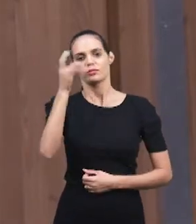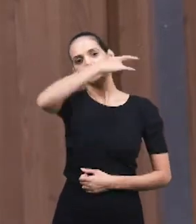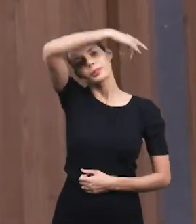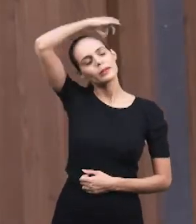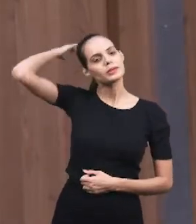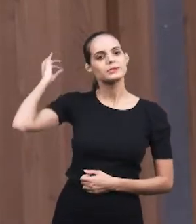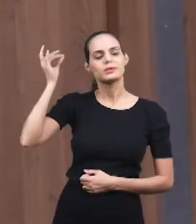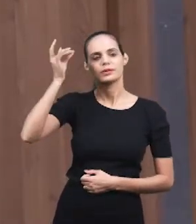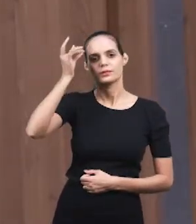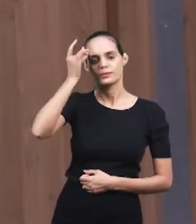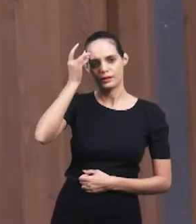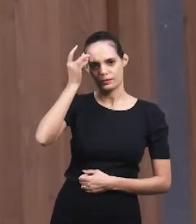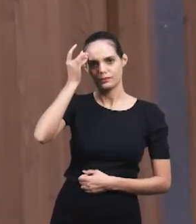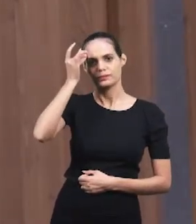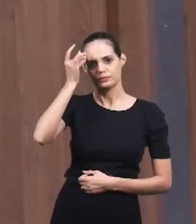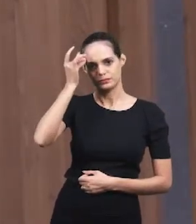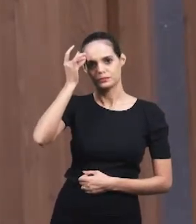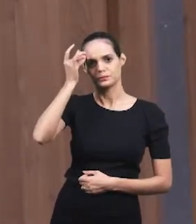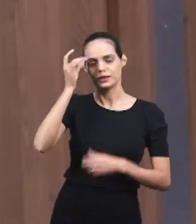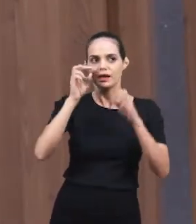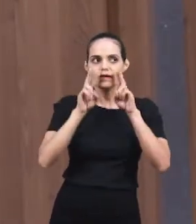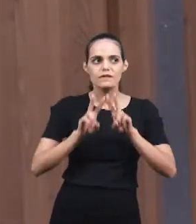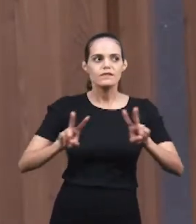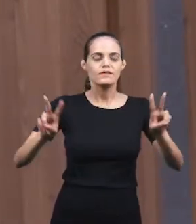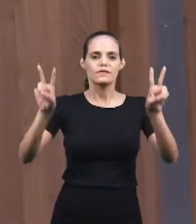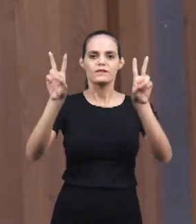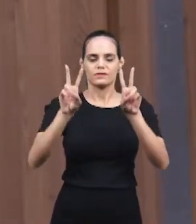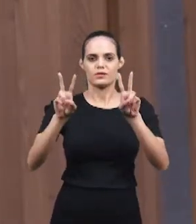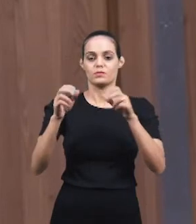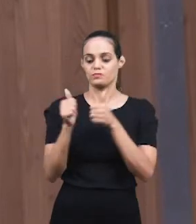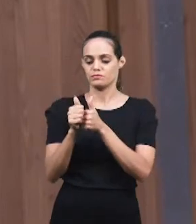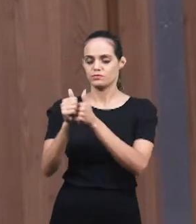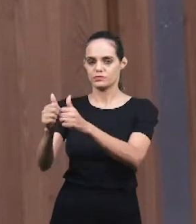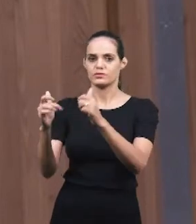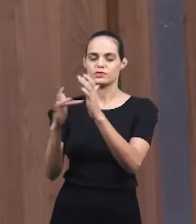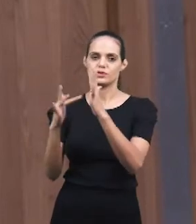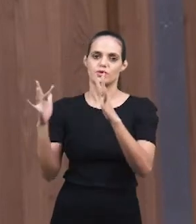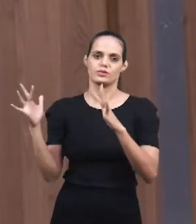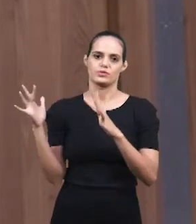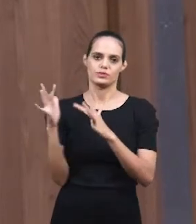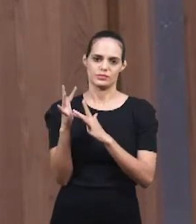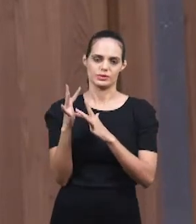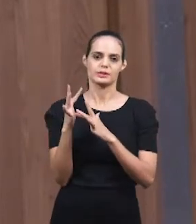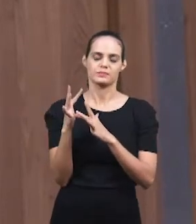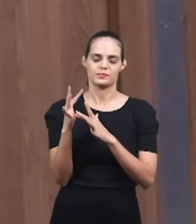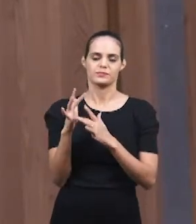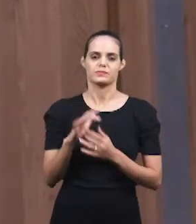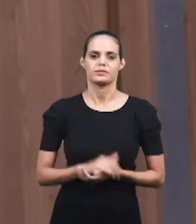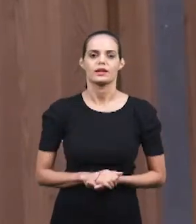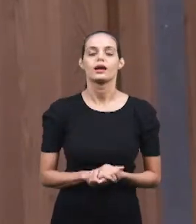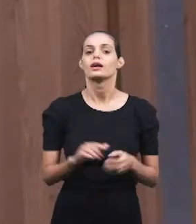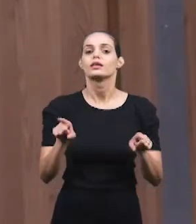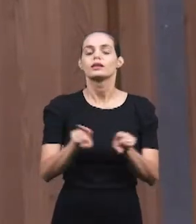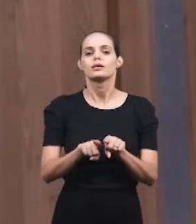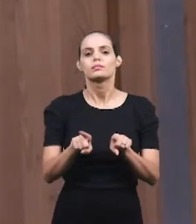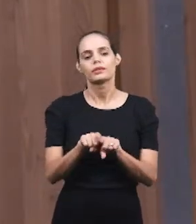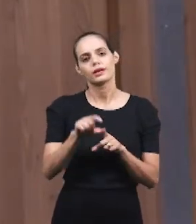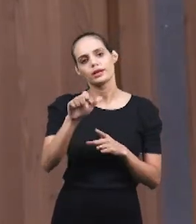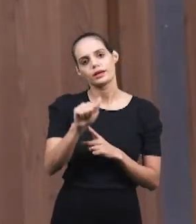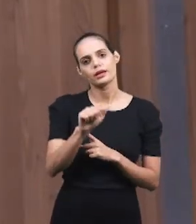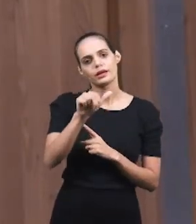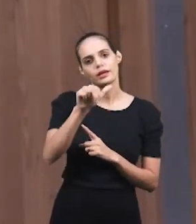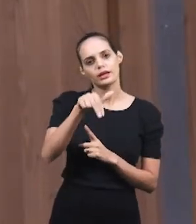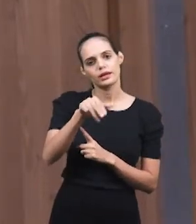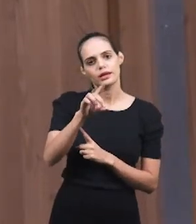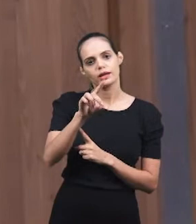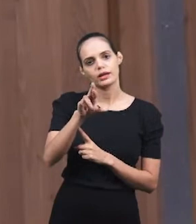a revelação, que é Jesus. Então, o aspecto espiritual, tanto físico quanto espiritual. Também o André, lá de